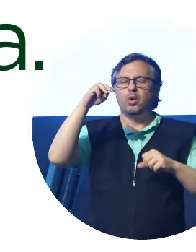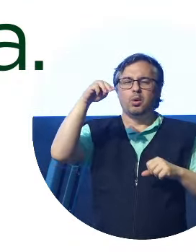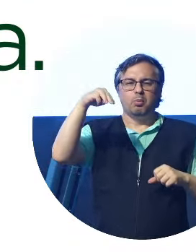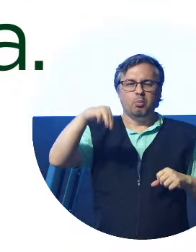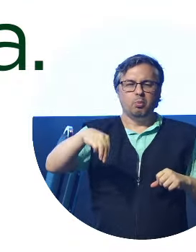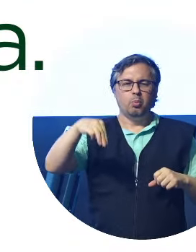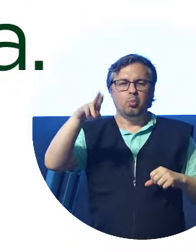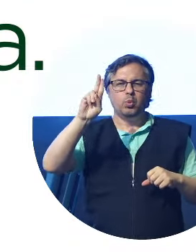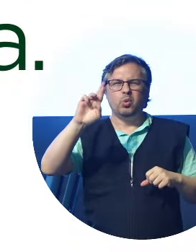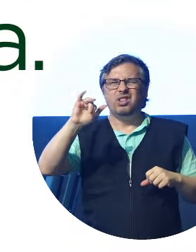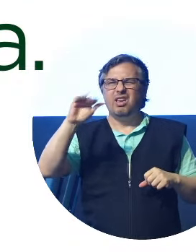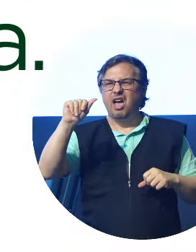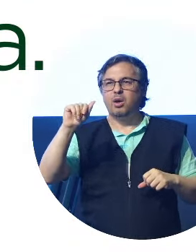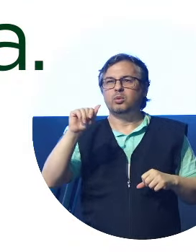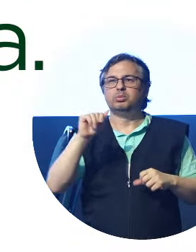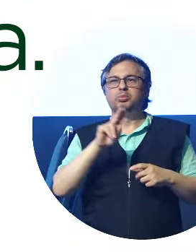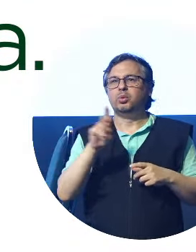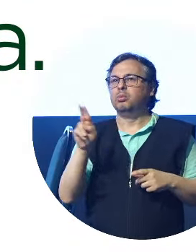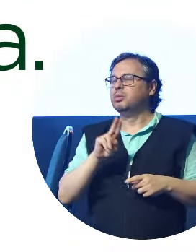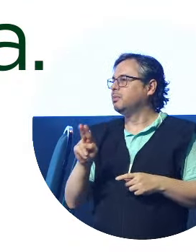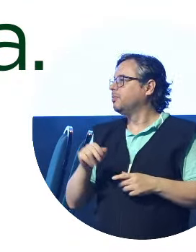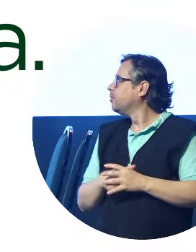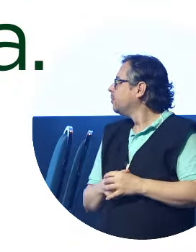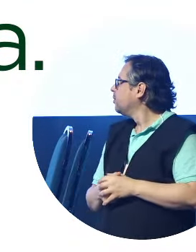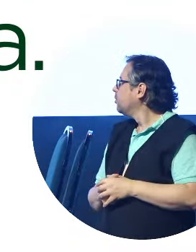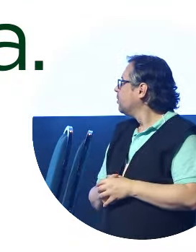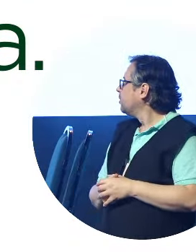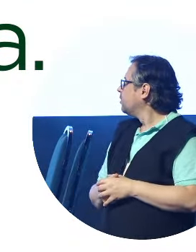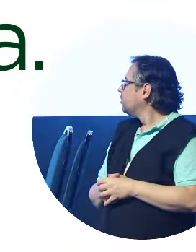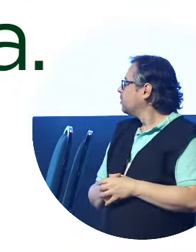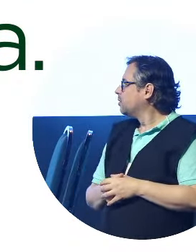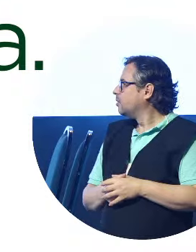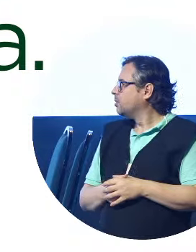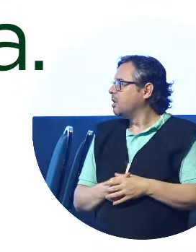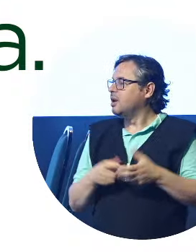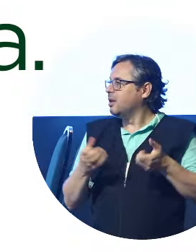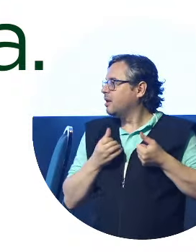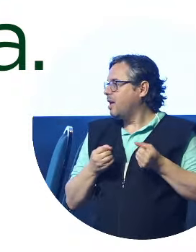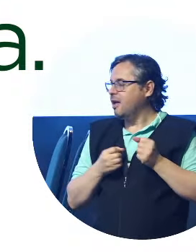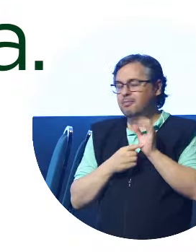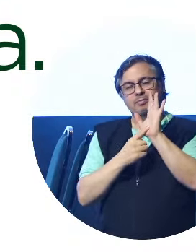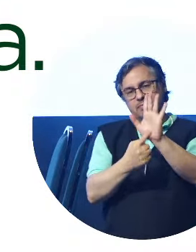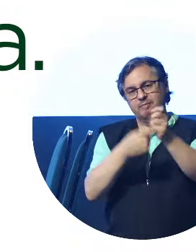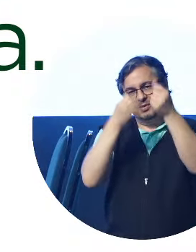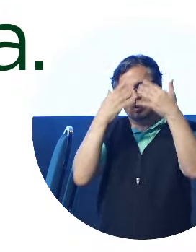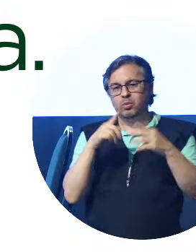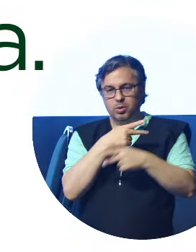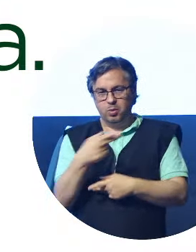aqui por uma razão. Pastor, qual a razão que ele veio? E ele quer compartilhar alguma coisa conosco aqui.